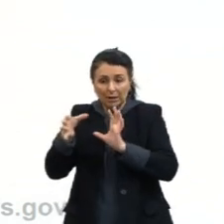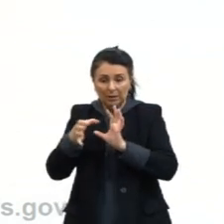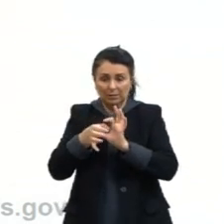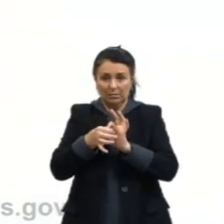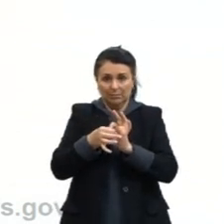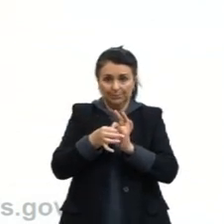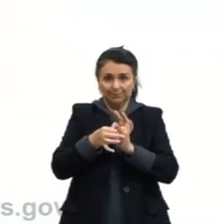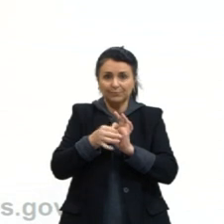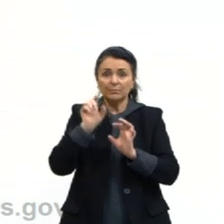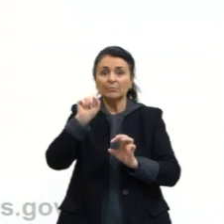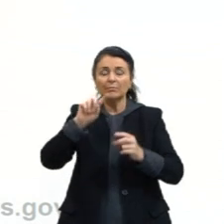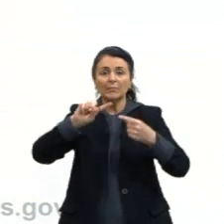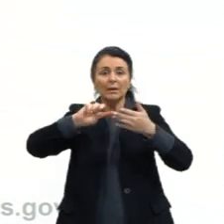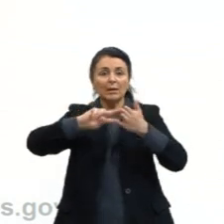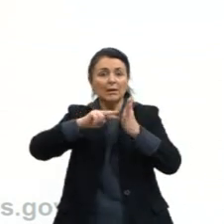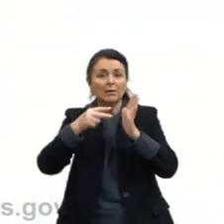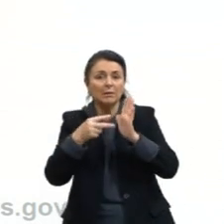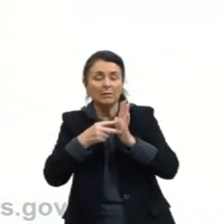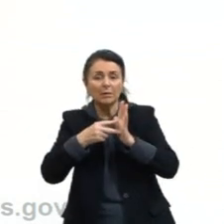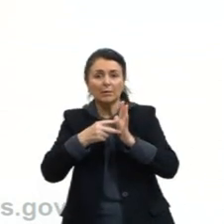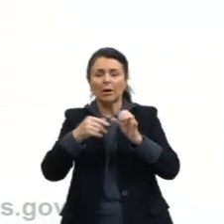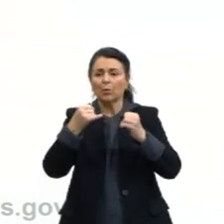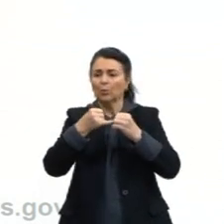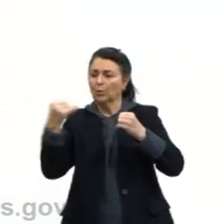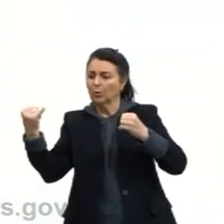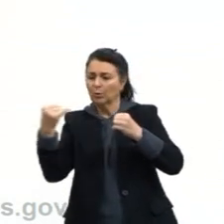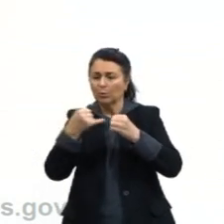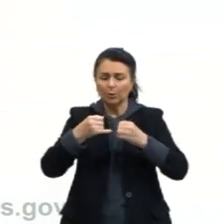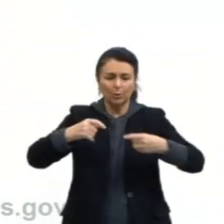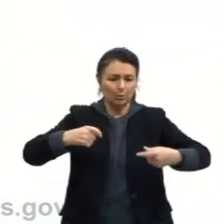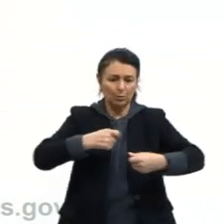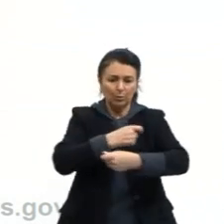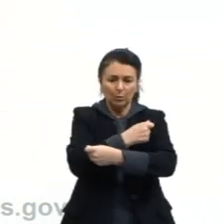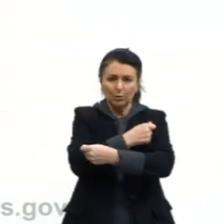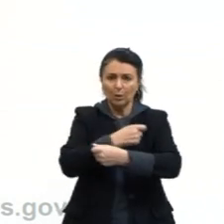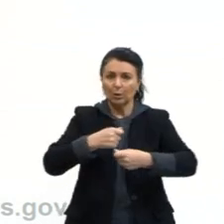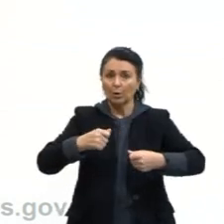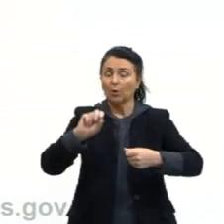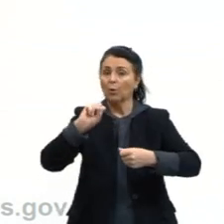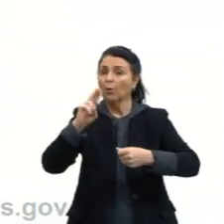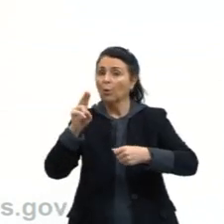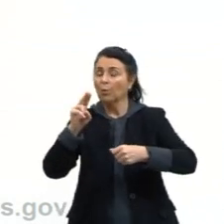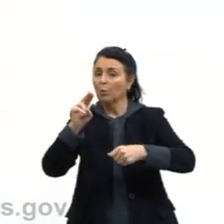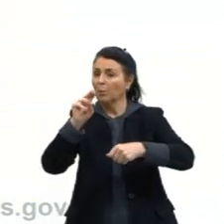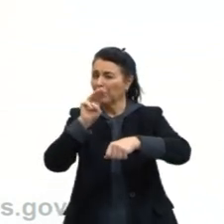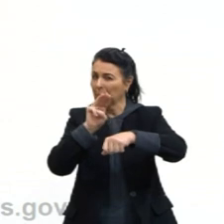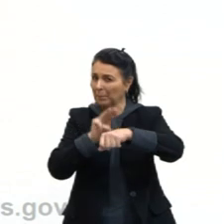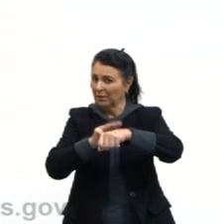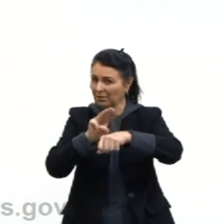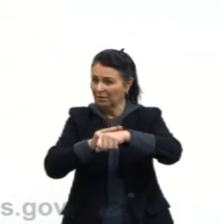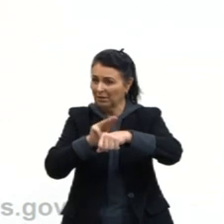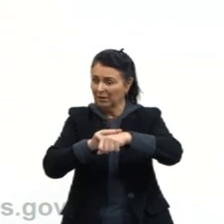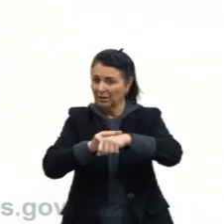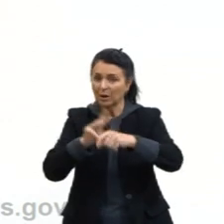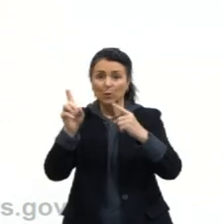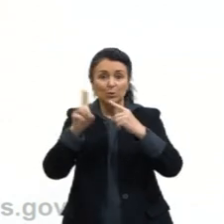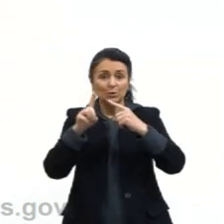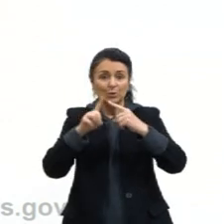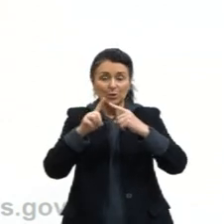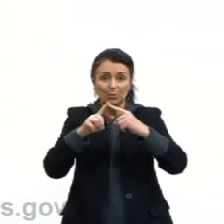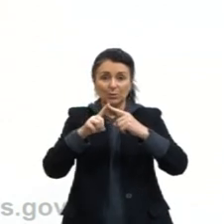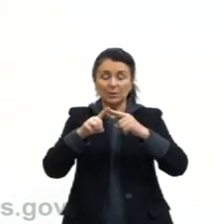tá com que é uma ligação iônica fica uma ligação covalente e que é uma ligação metálica tá os tipos né possíveis